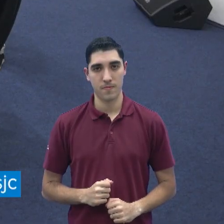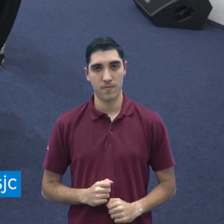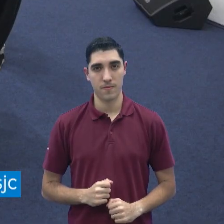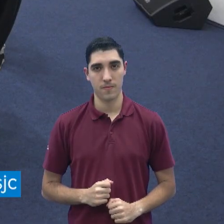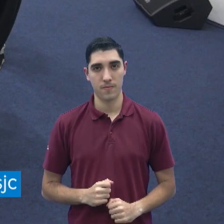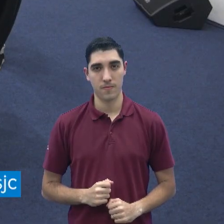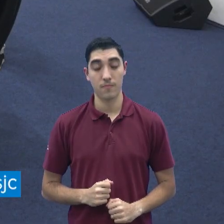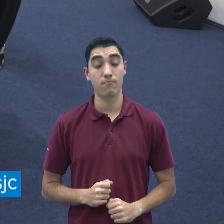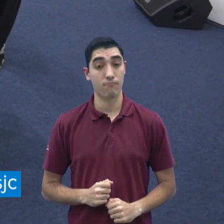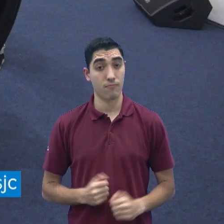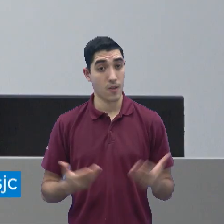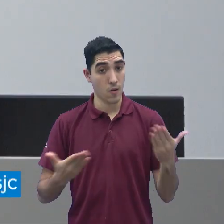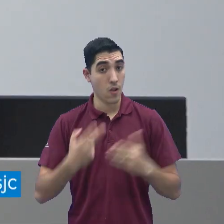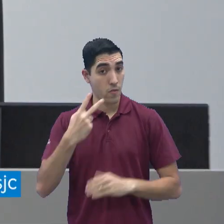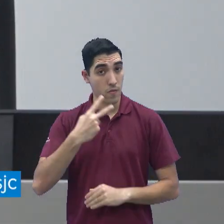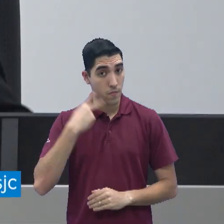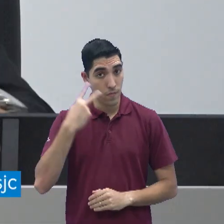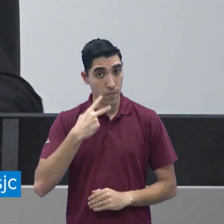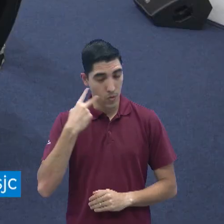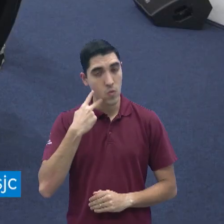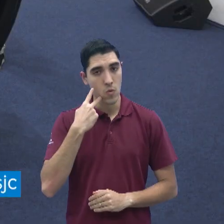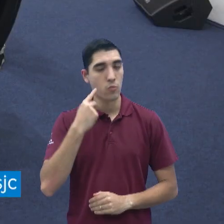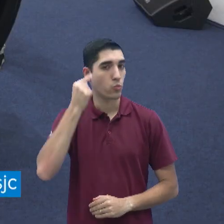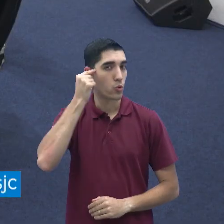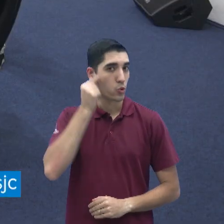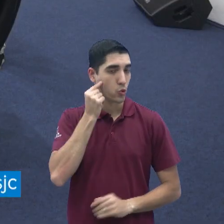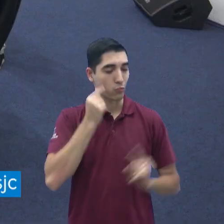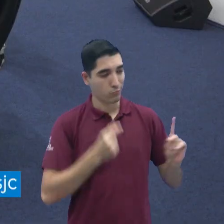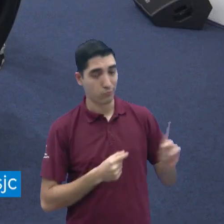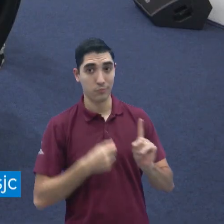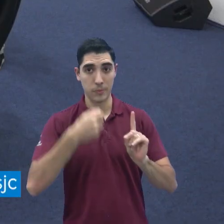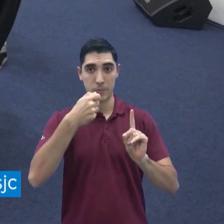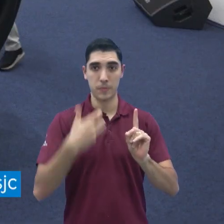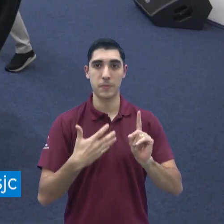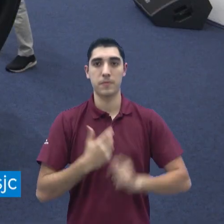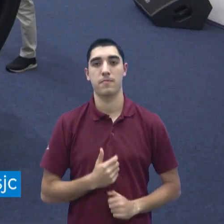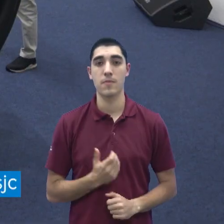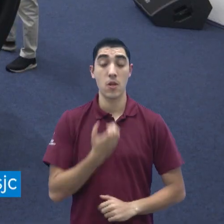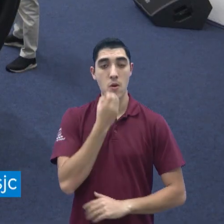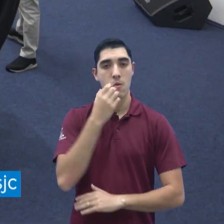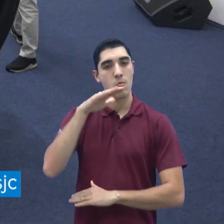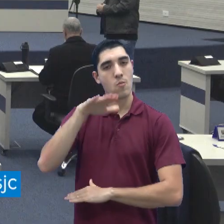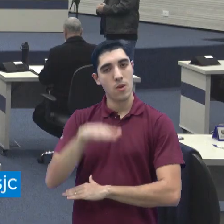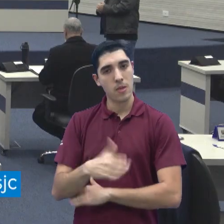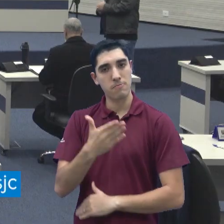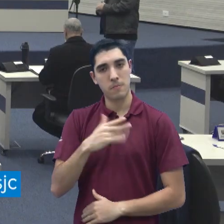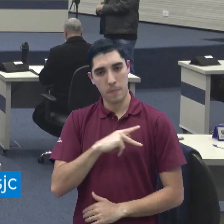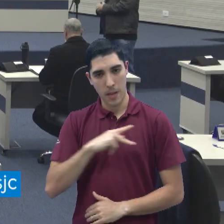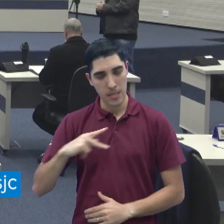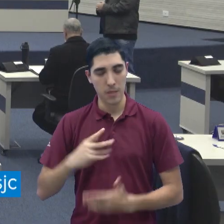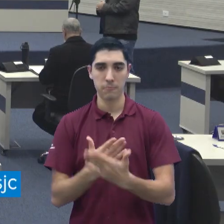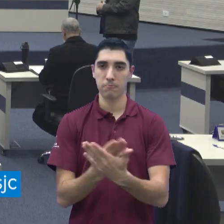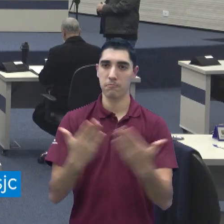Com a palavra o vereador Gilson Campos. Boa tarde, presidente. Boa tarde a todos os